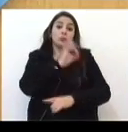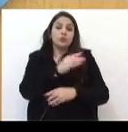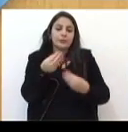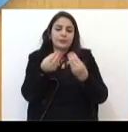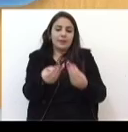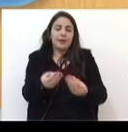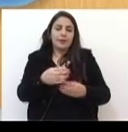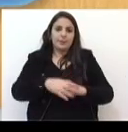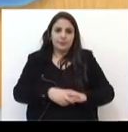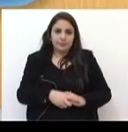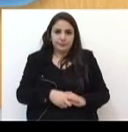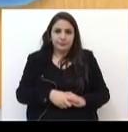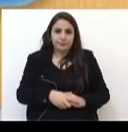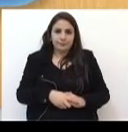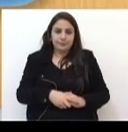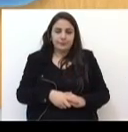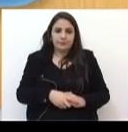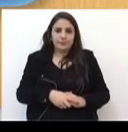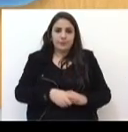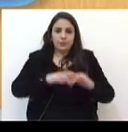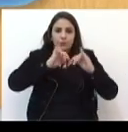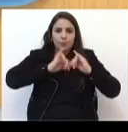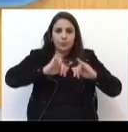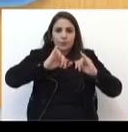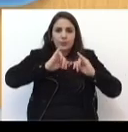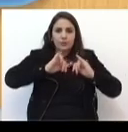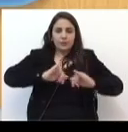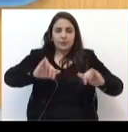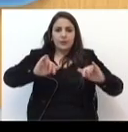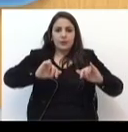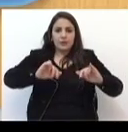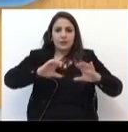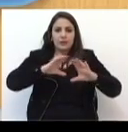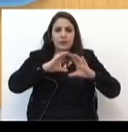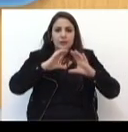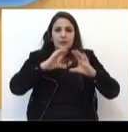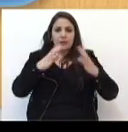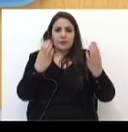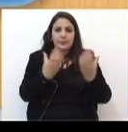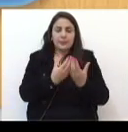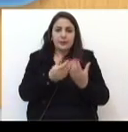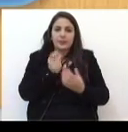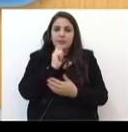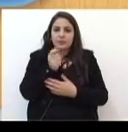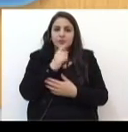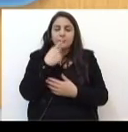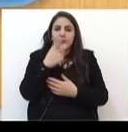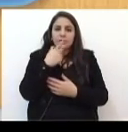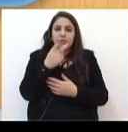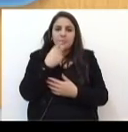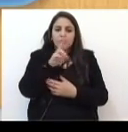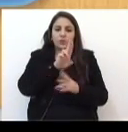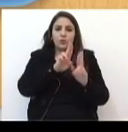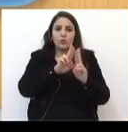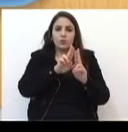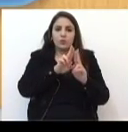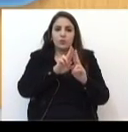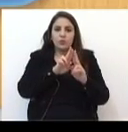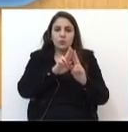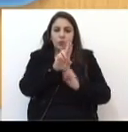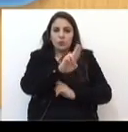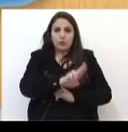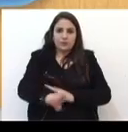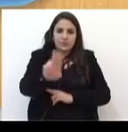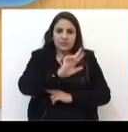da votação. E o programa Câmara Entrevista desta noite vai falar sobre a Universidade Federal da Fronteira